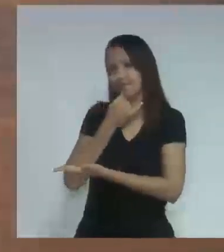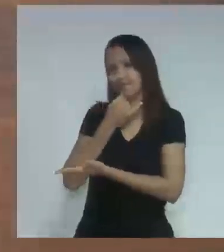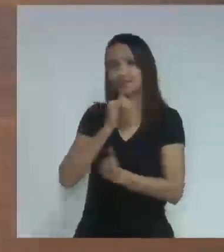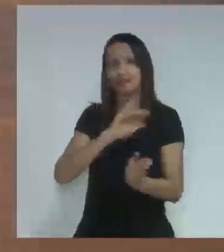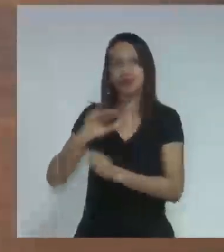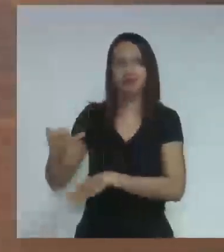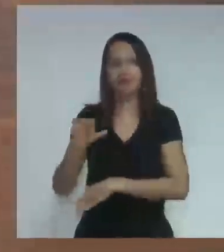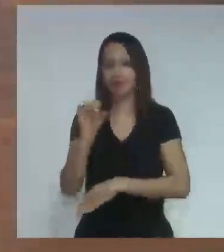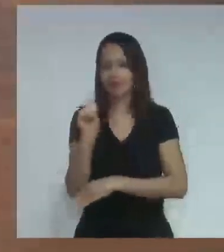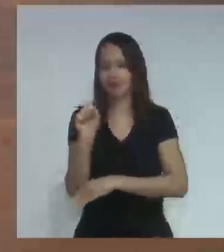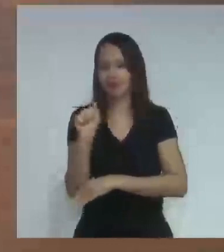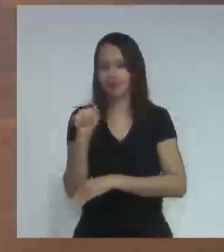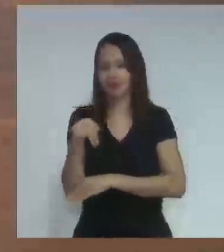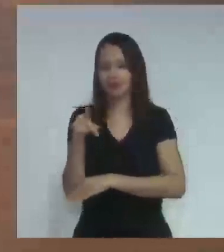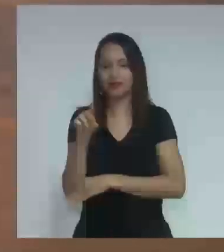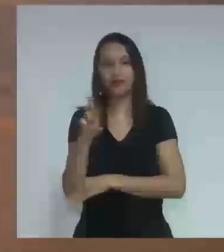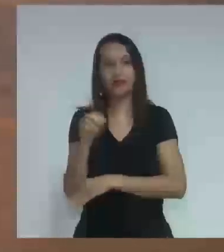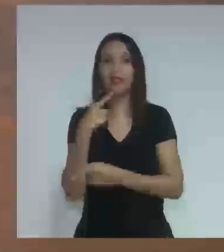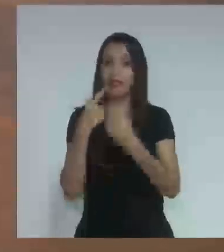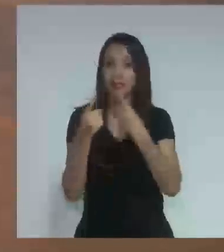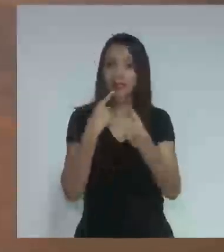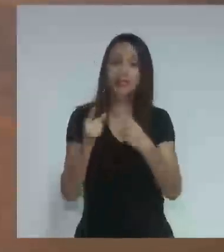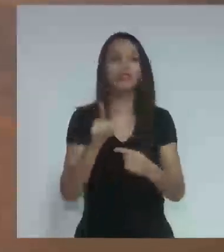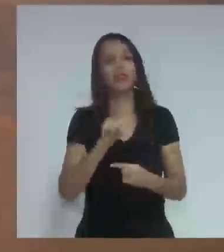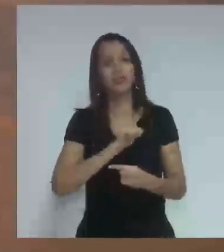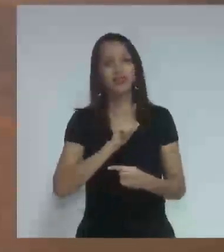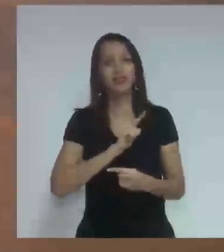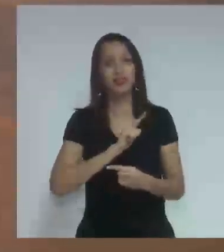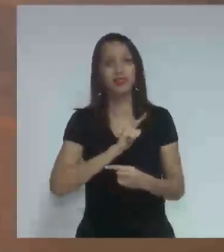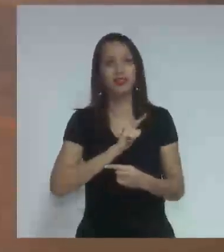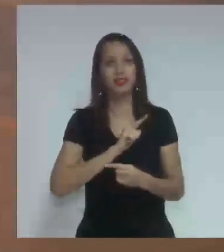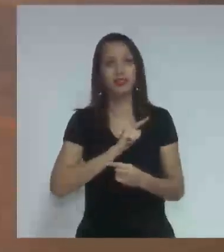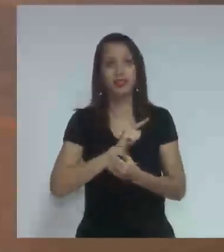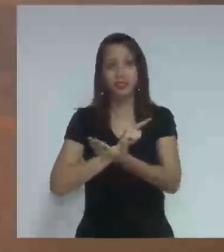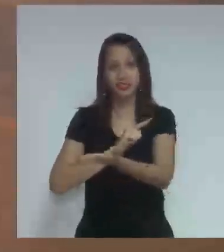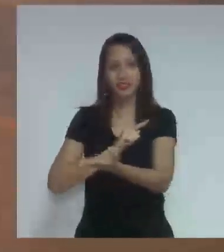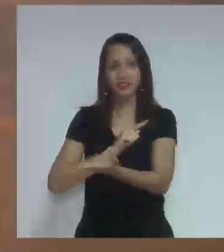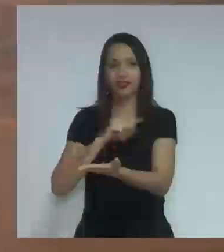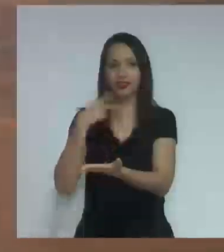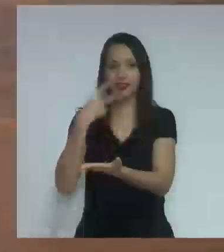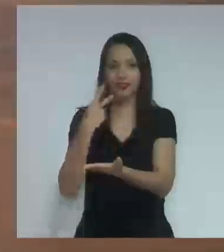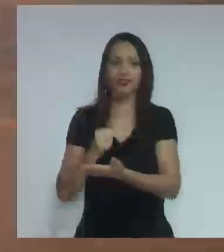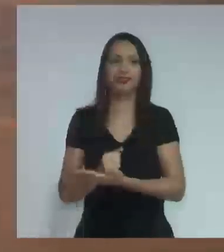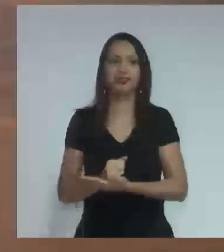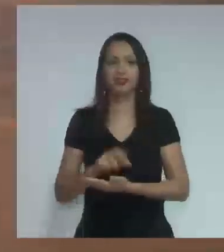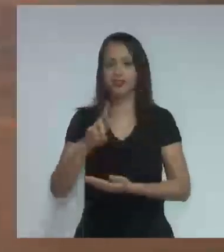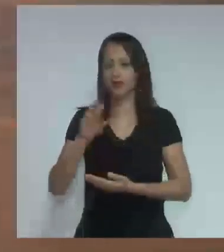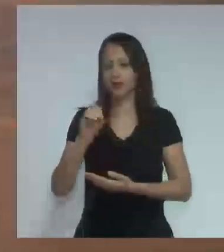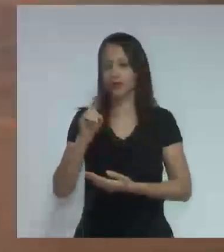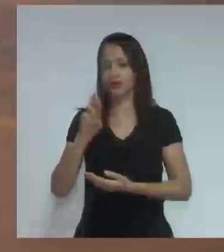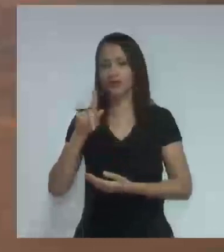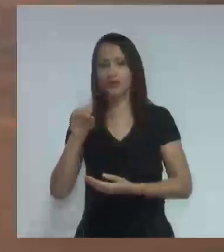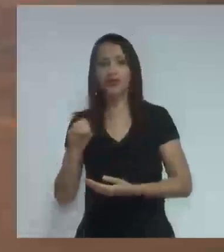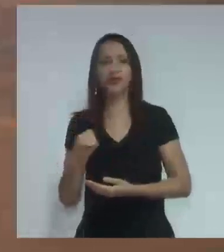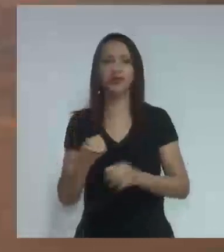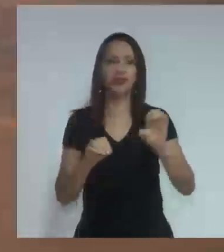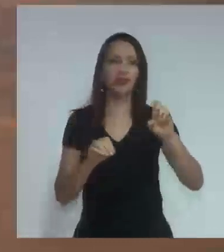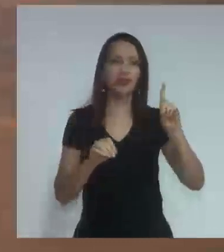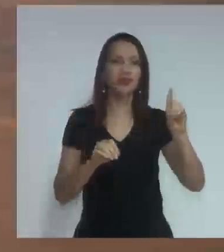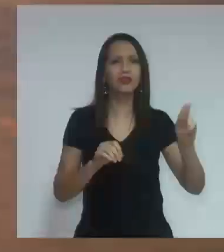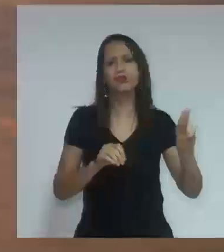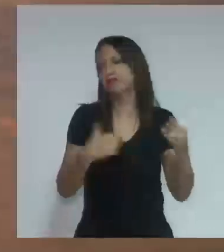O Sandro, né, também tem diálogo, a gente conversa, o vereador Rodrigo Paixão, o Edu,